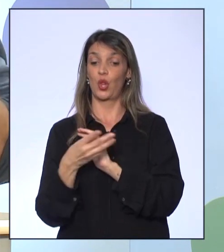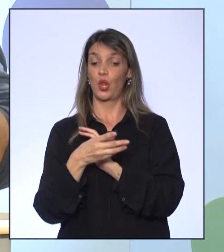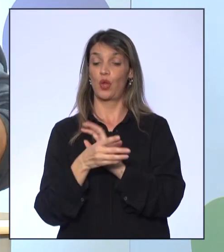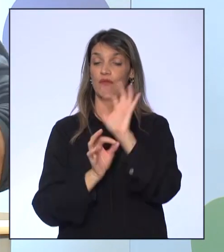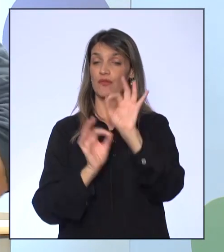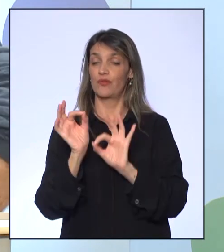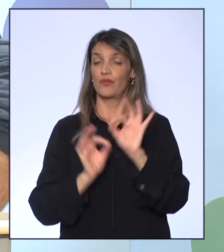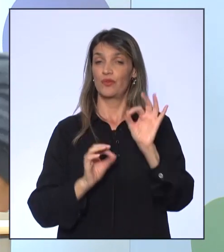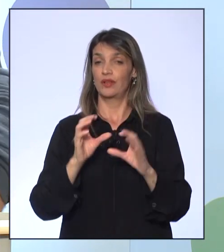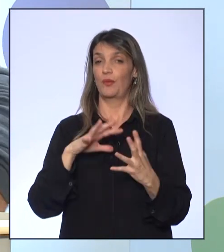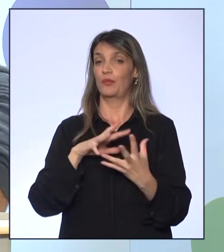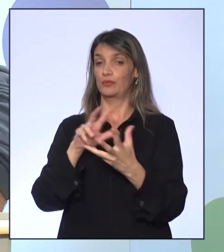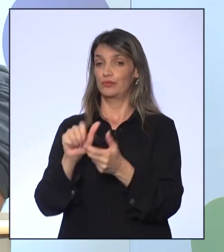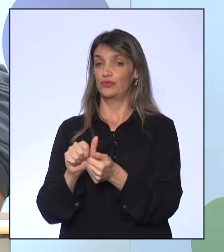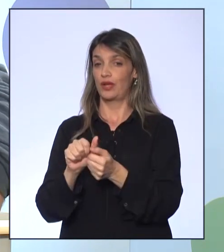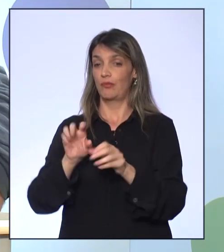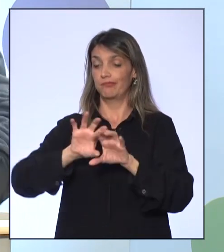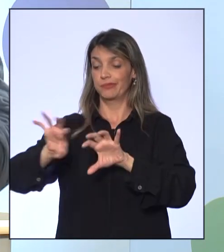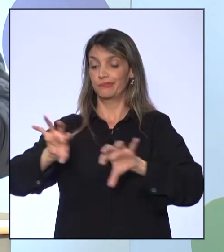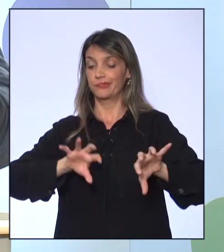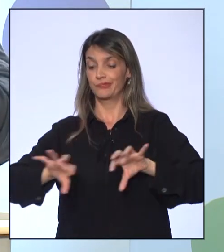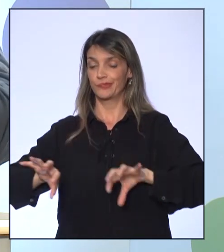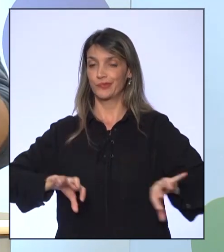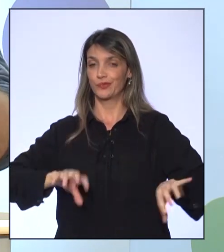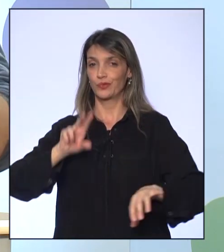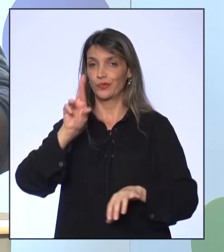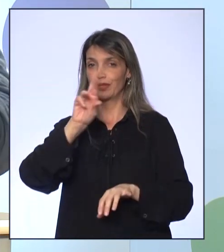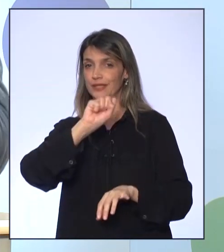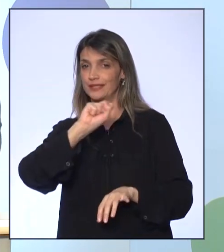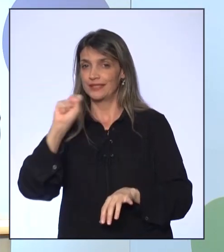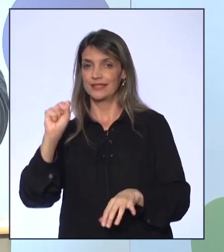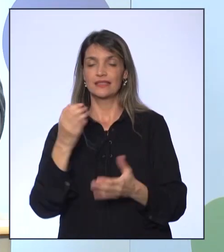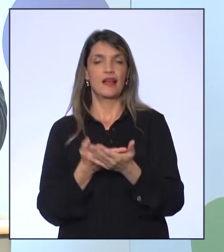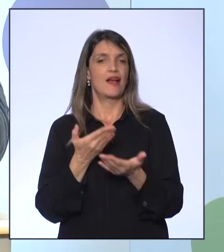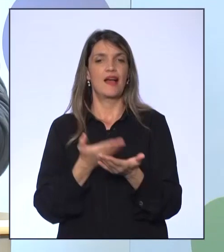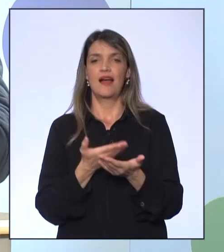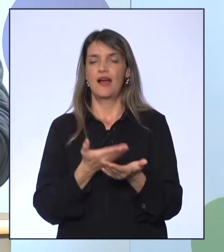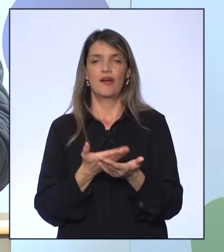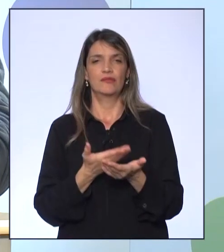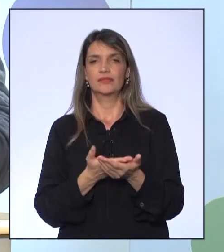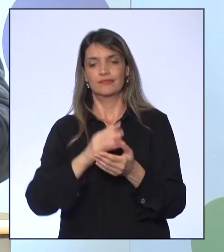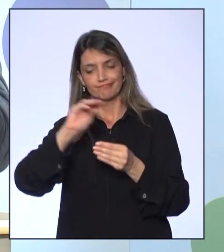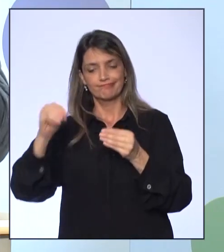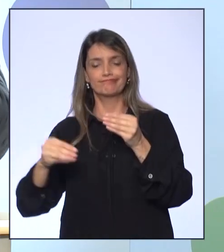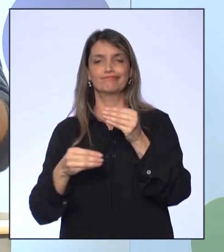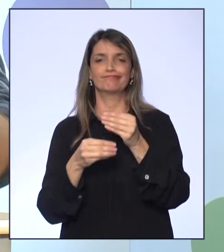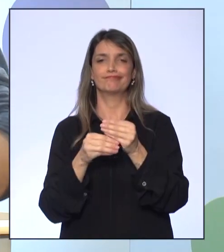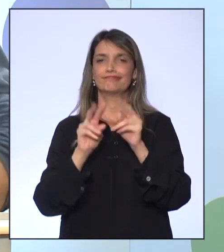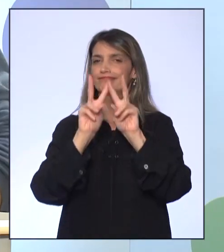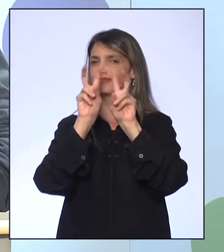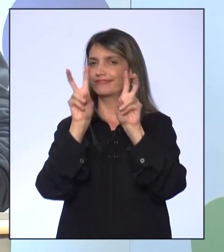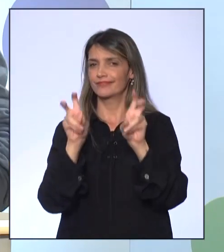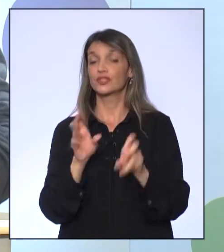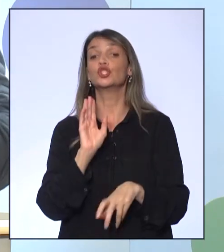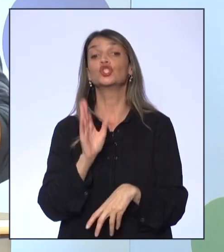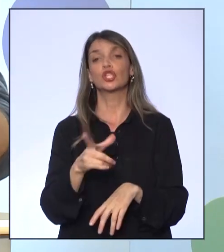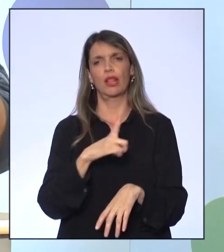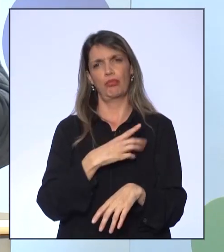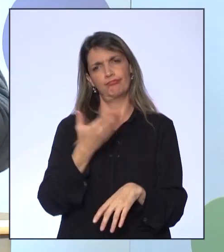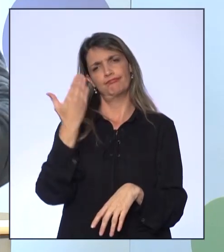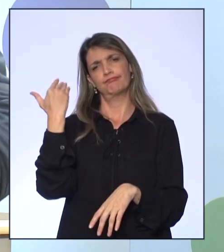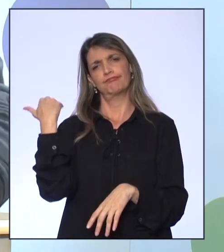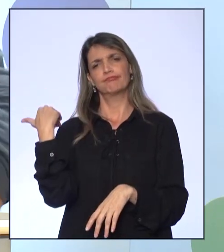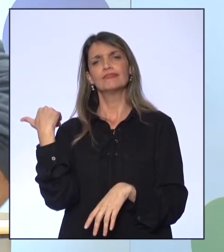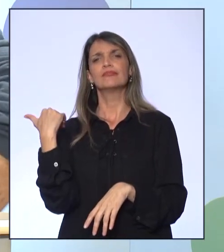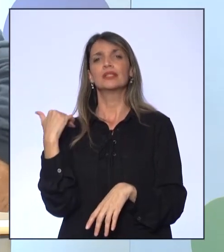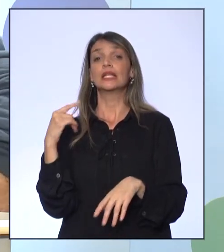uma introdução aí na desintegração da União Soviética, que é uma aula que complementa assuntos que vocês já tiveram e que vão